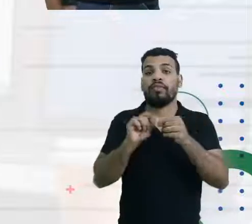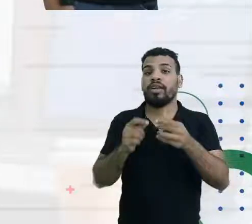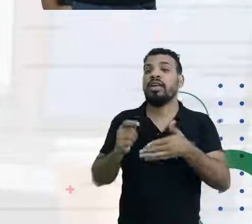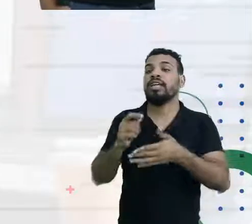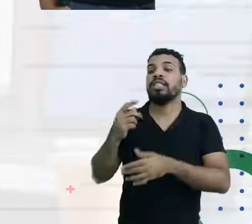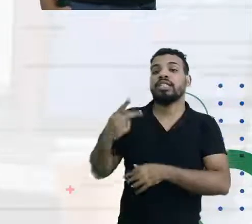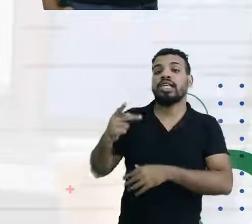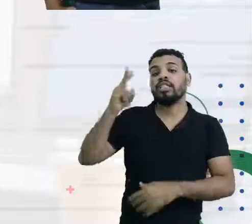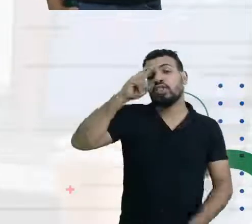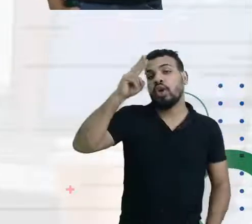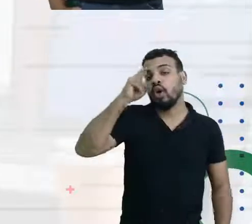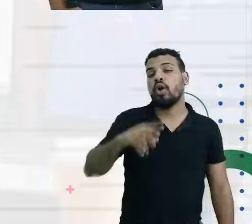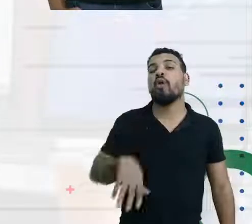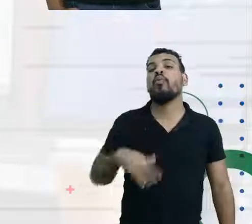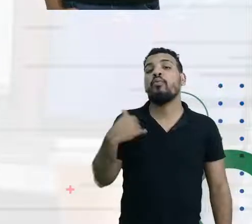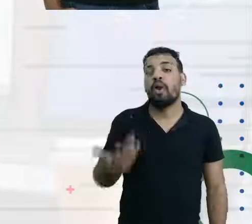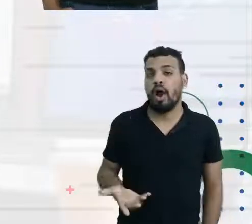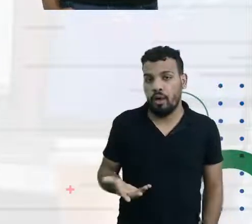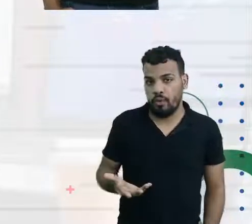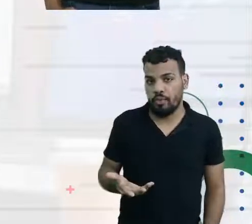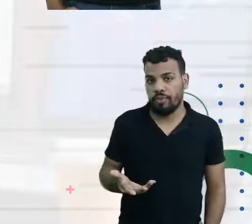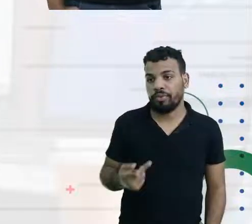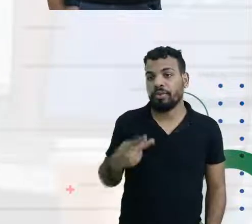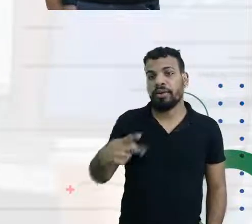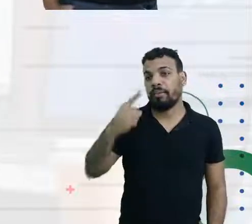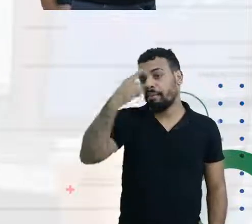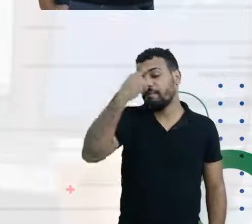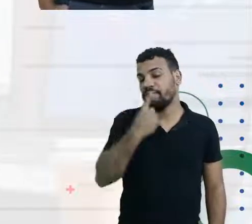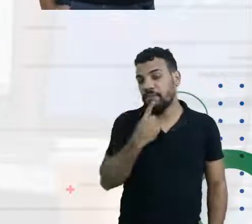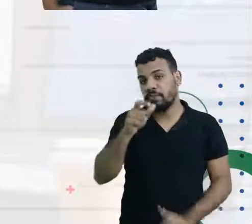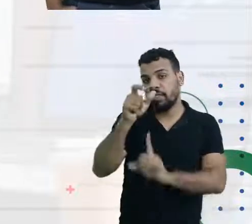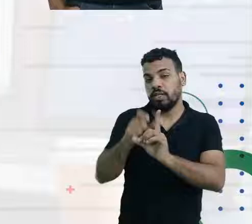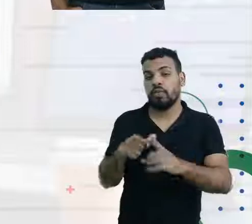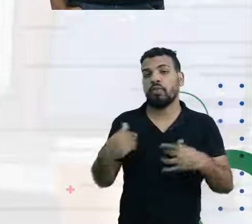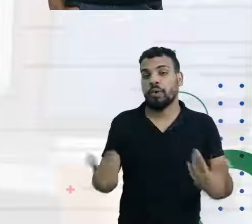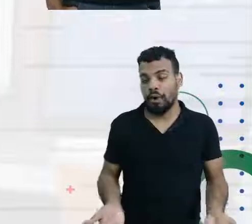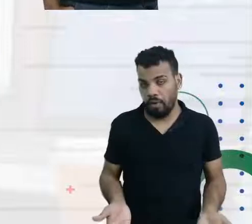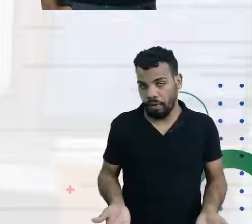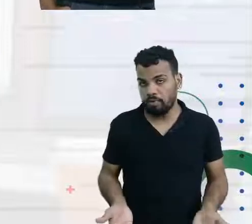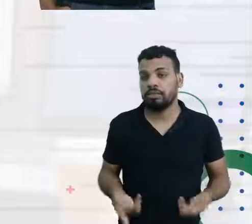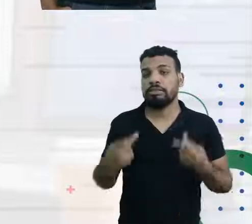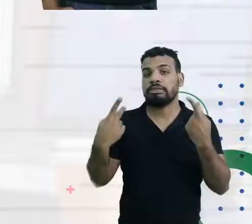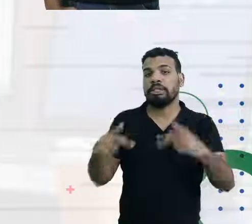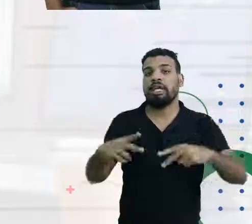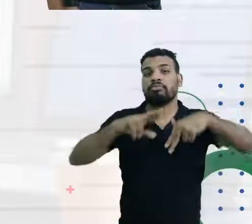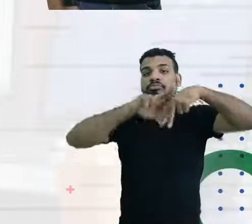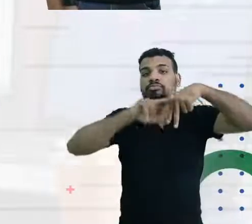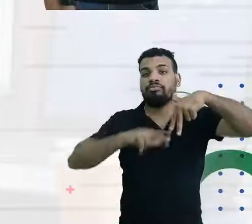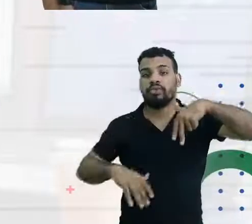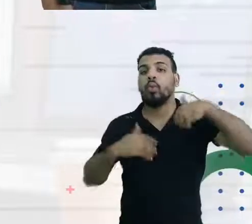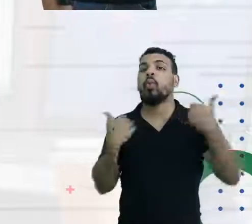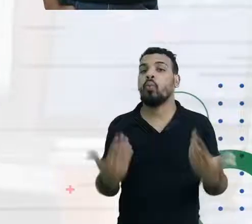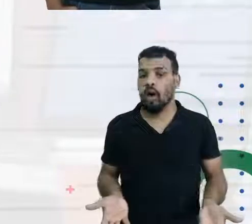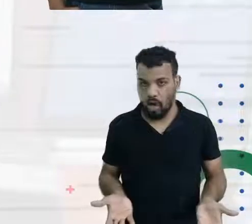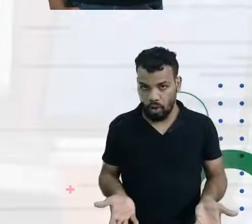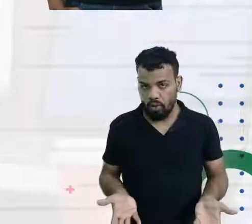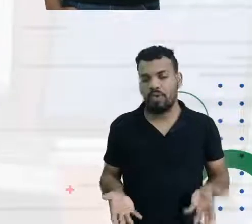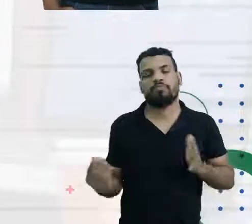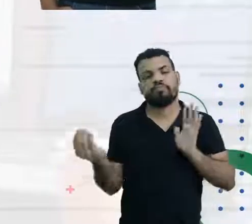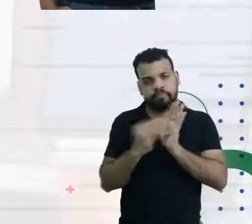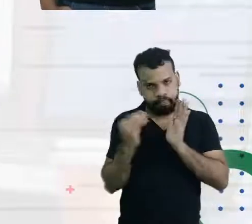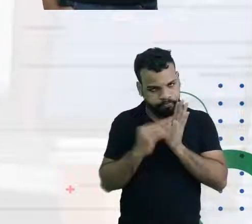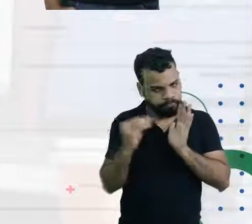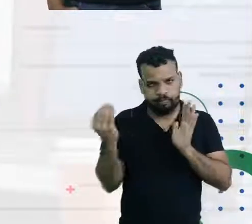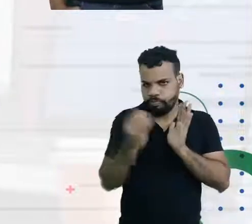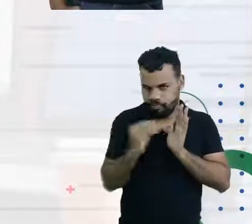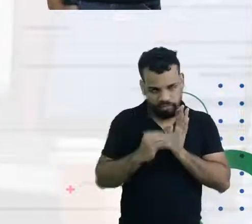a história deles, personalidade dos personagens, etnia dos personagens, características